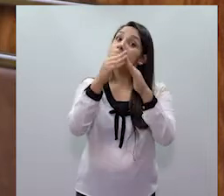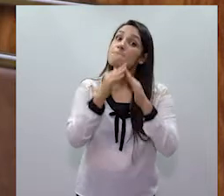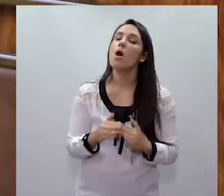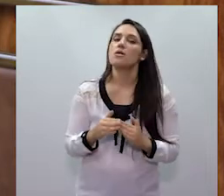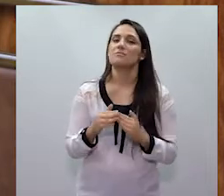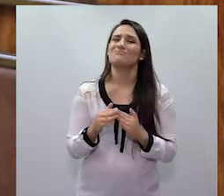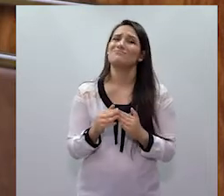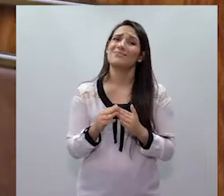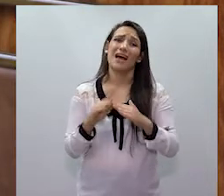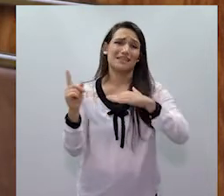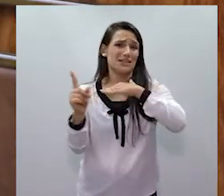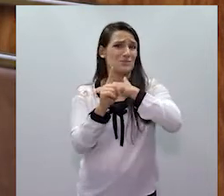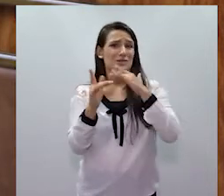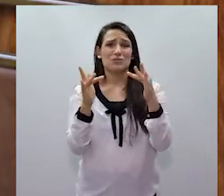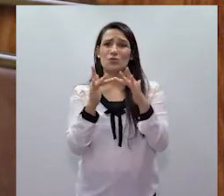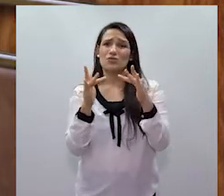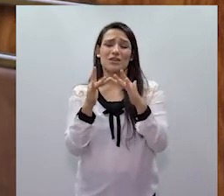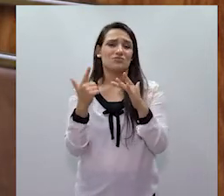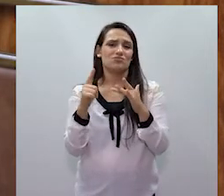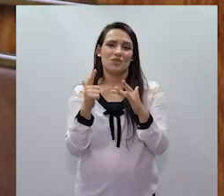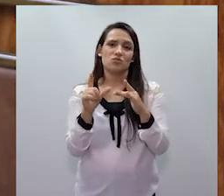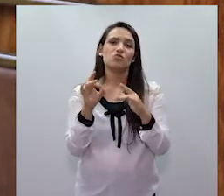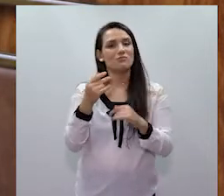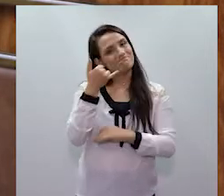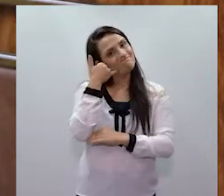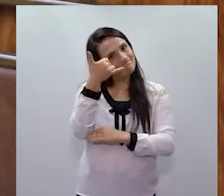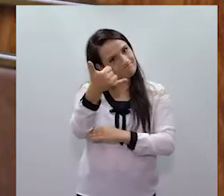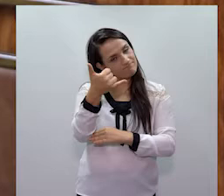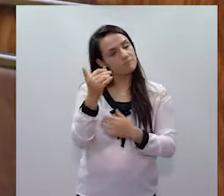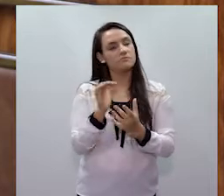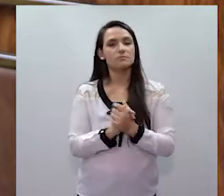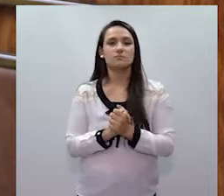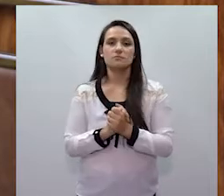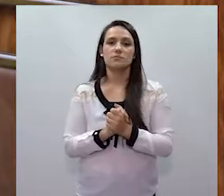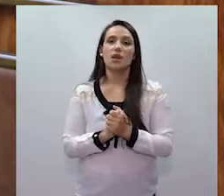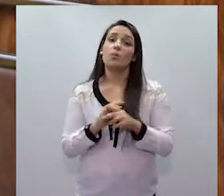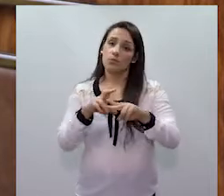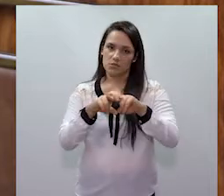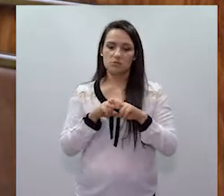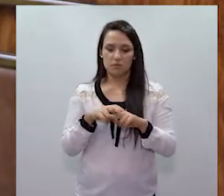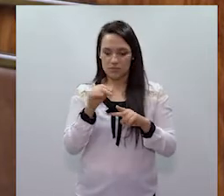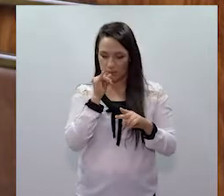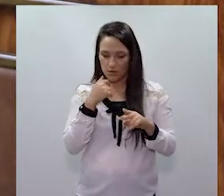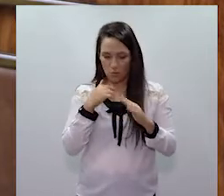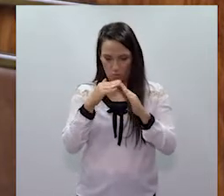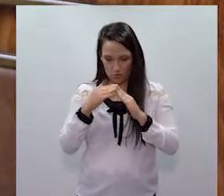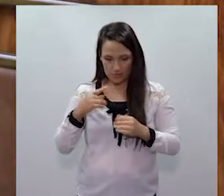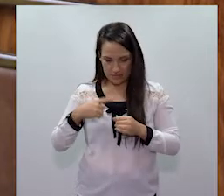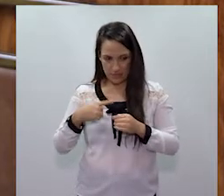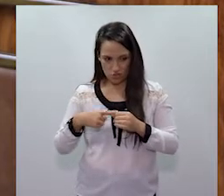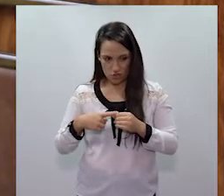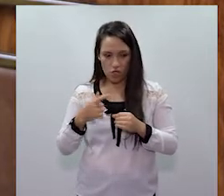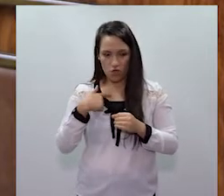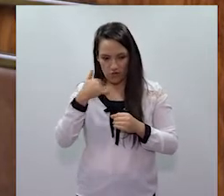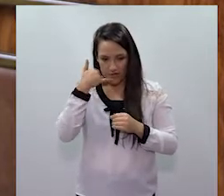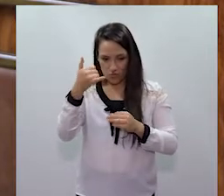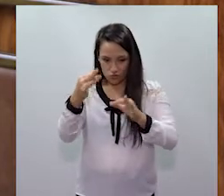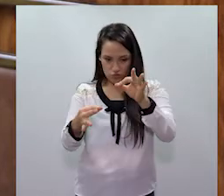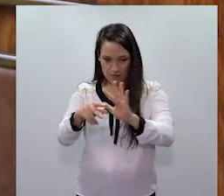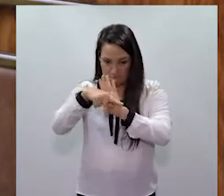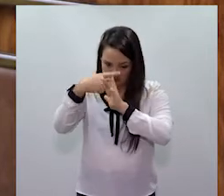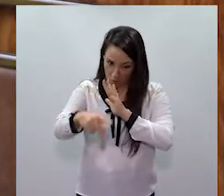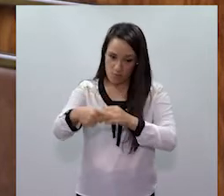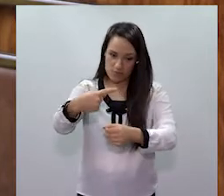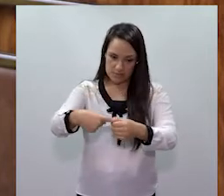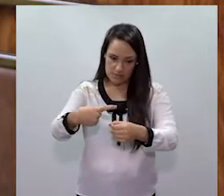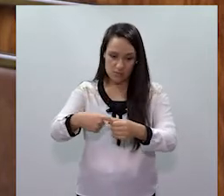então esses contatos podem ser feitos por meio do telefone. Então, a pessoa vai receber